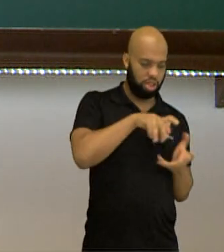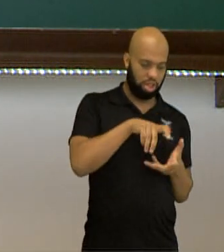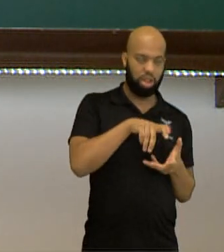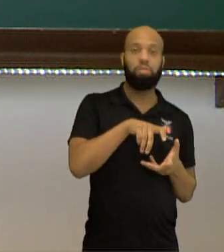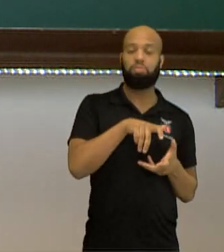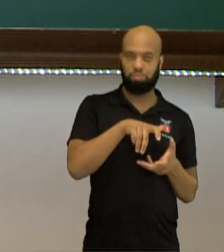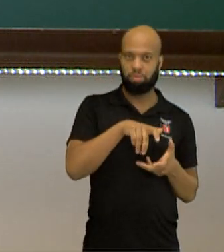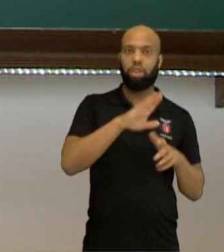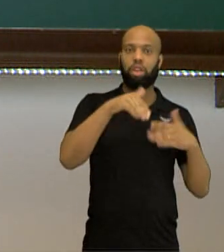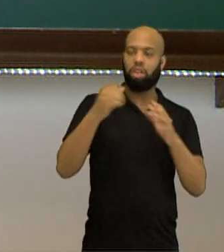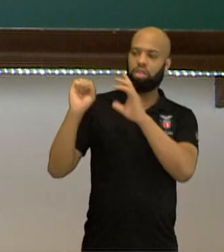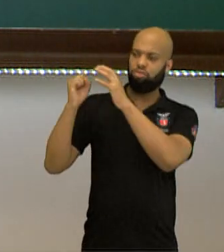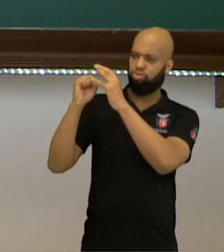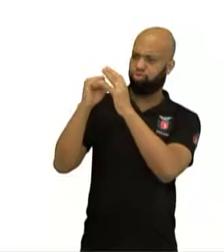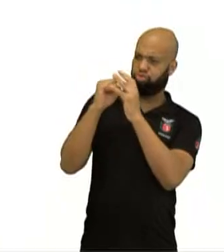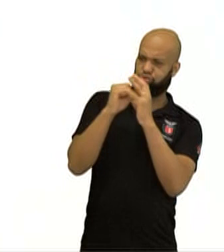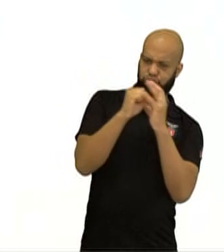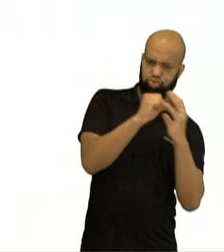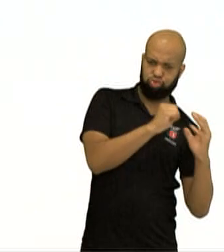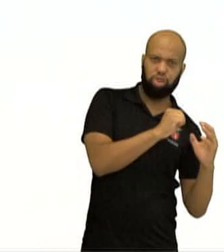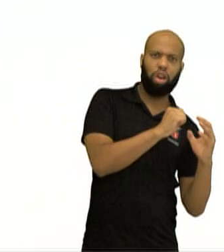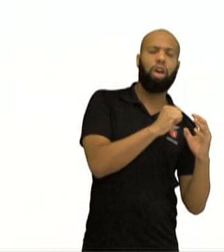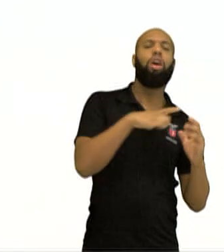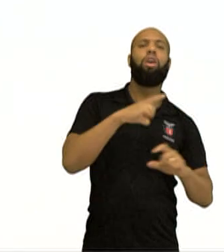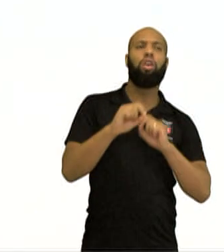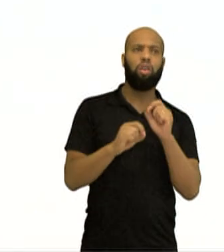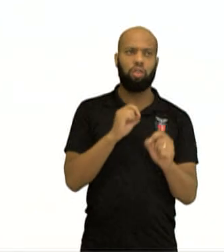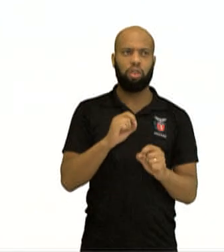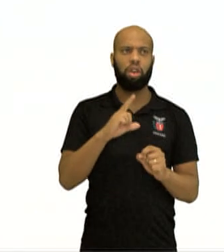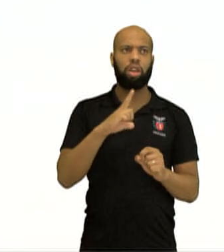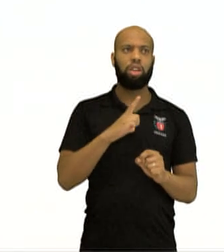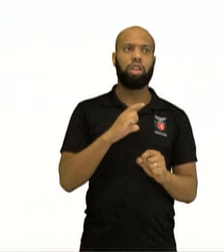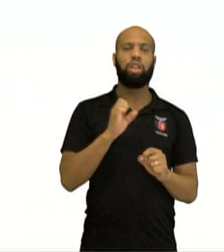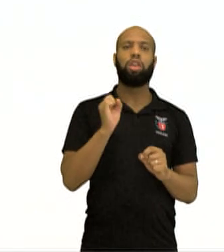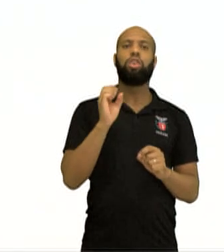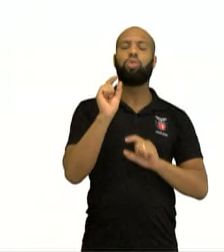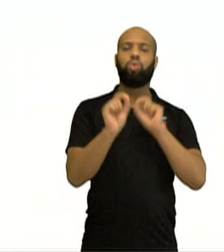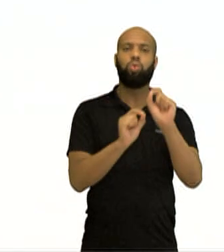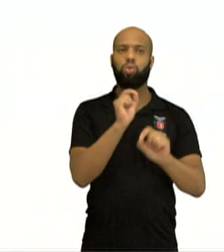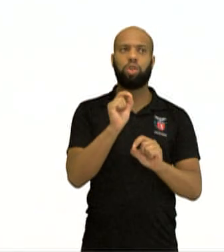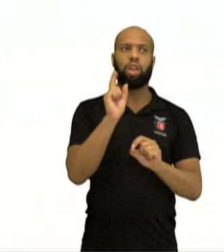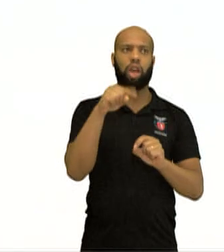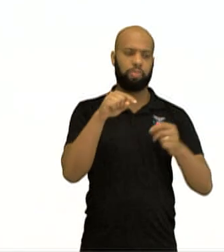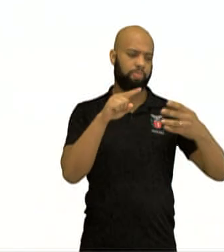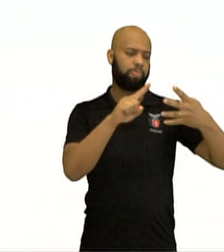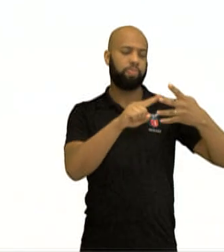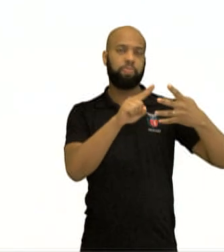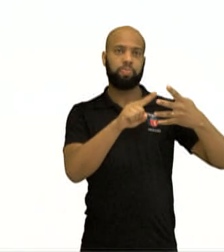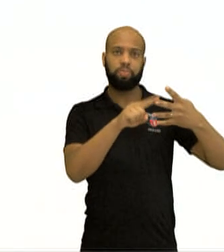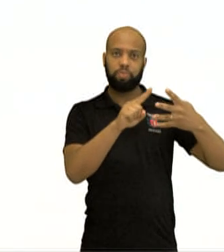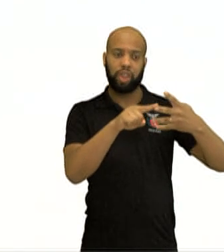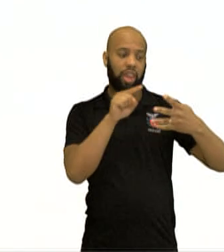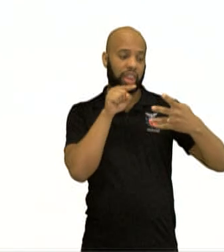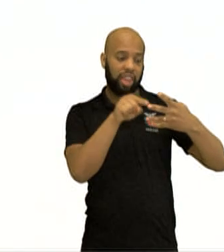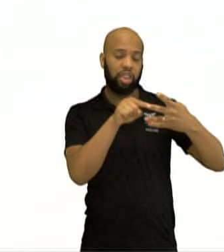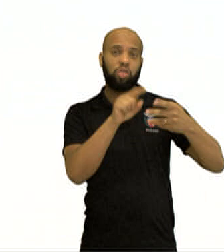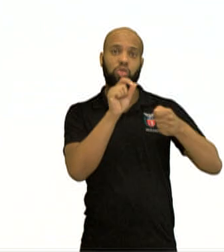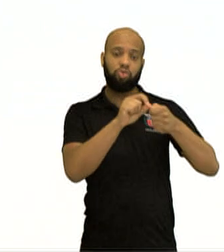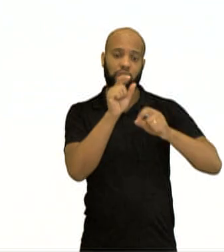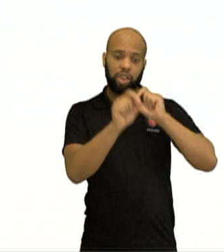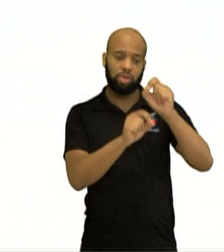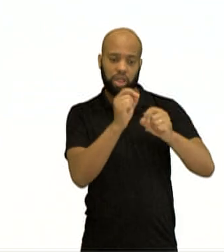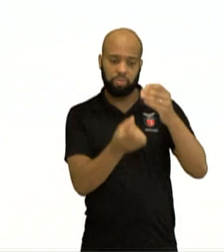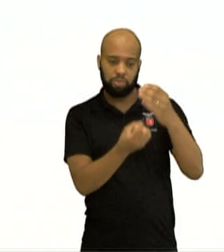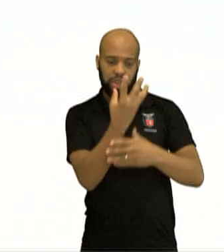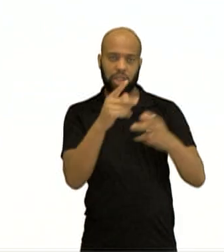tá? Então, os meteoros, eles são, né, trazendo esses aminoácidos, que são os monômeros, que são construtores das proteínas.